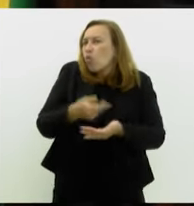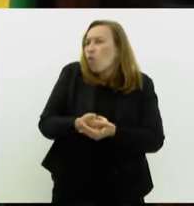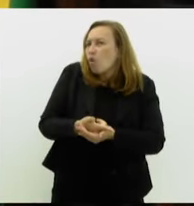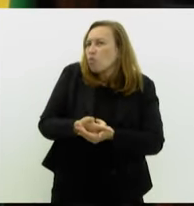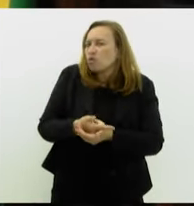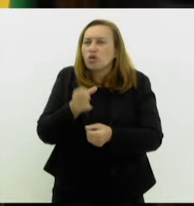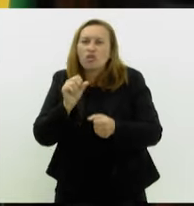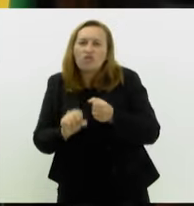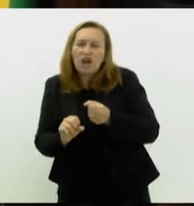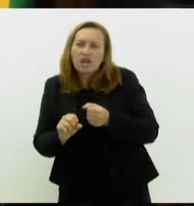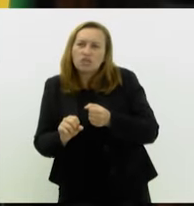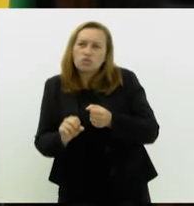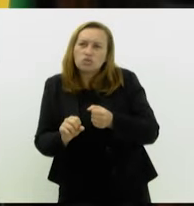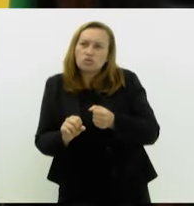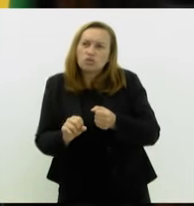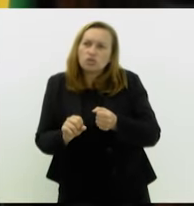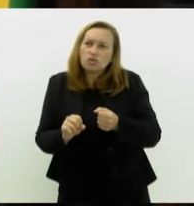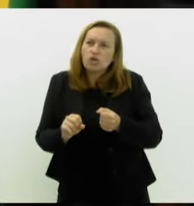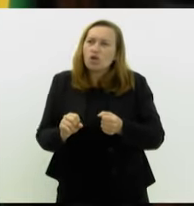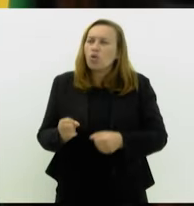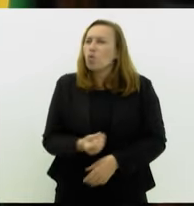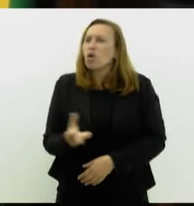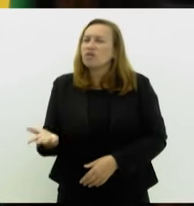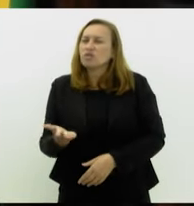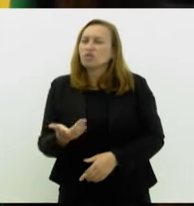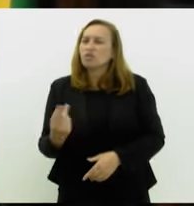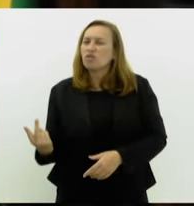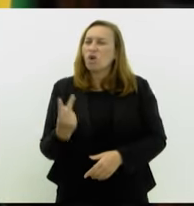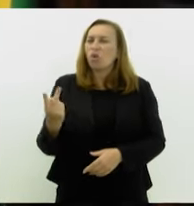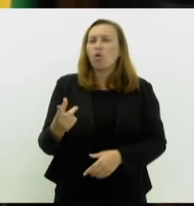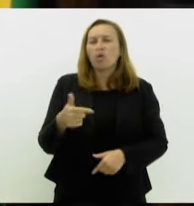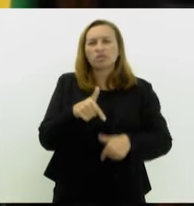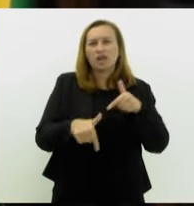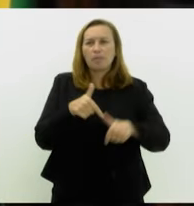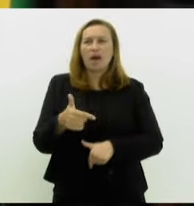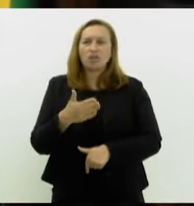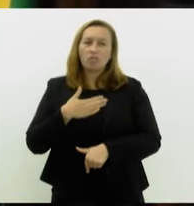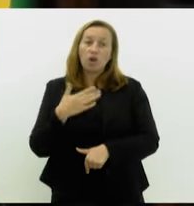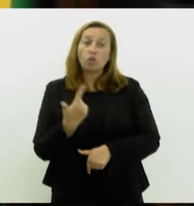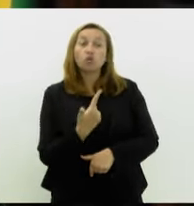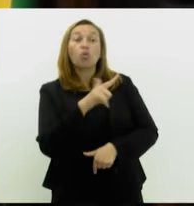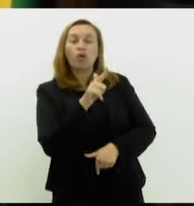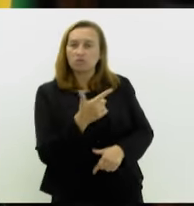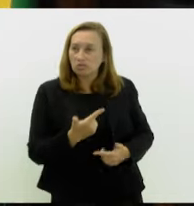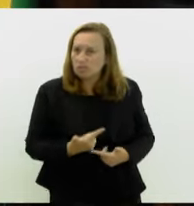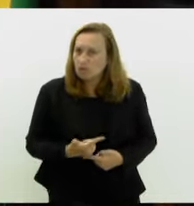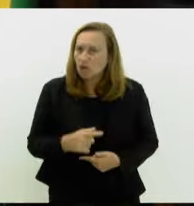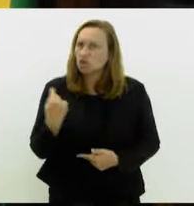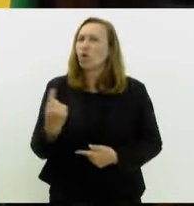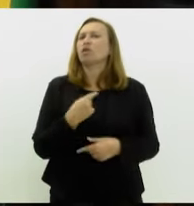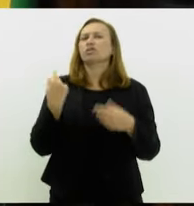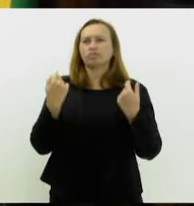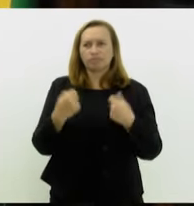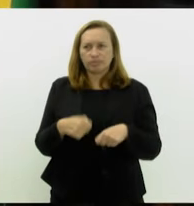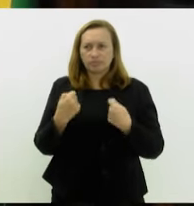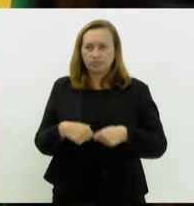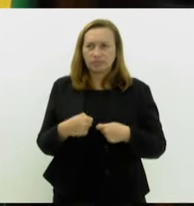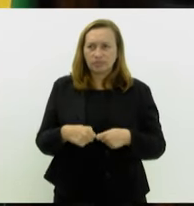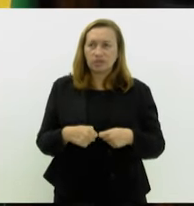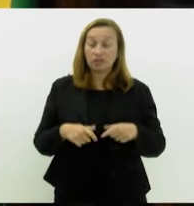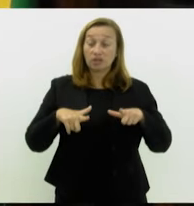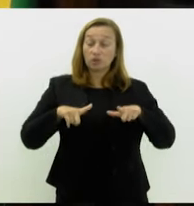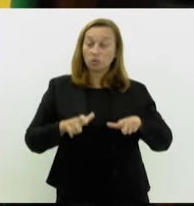eu deixo de fazer quanto vale o meu trabalho e quanto vale o trabalho do outro nós precisamos estar nesses